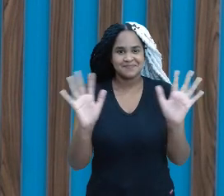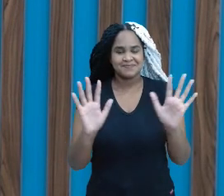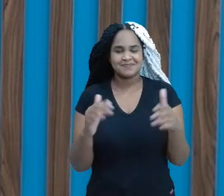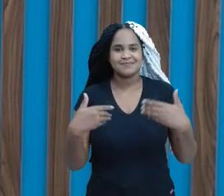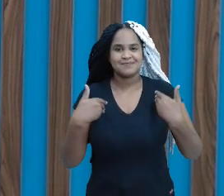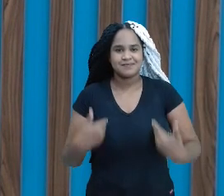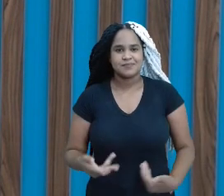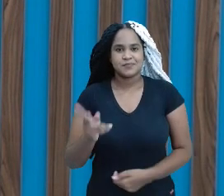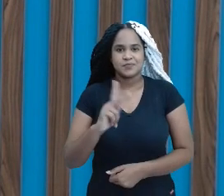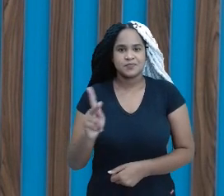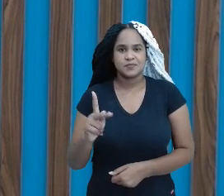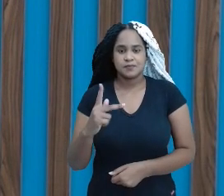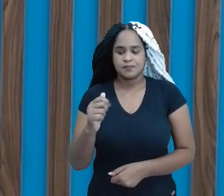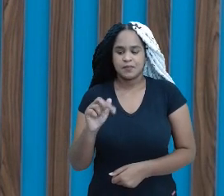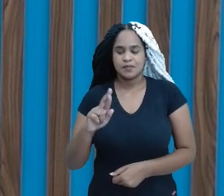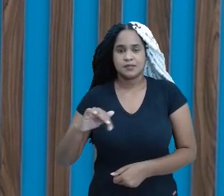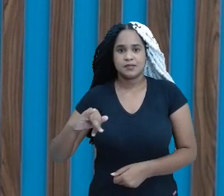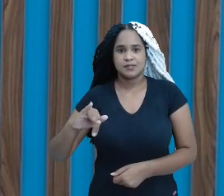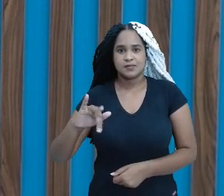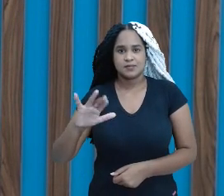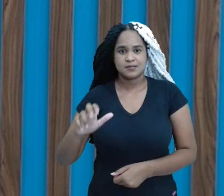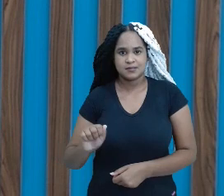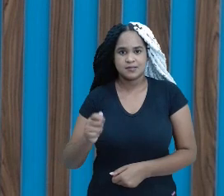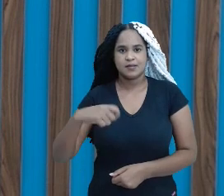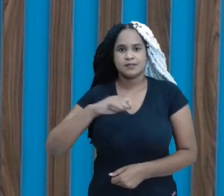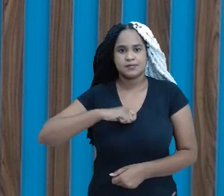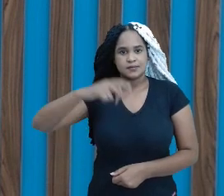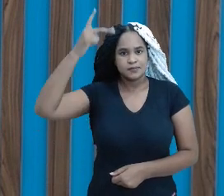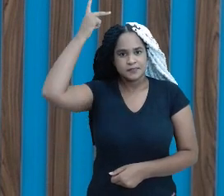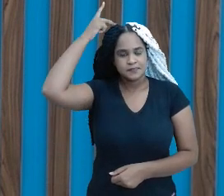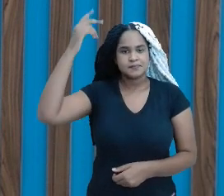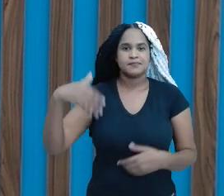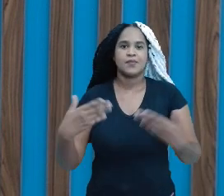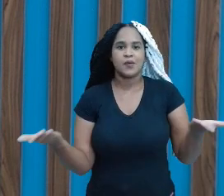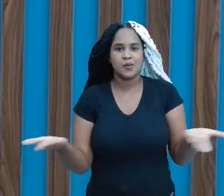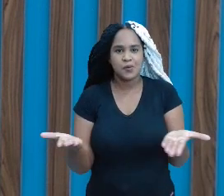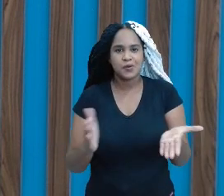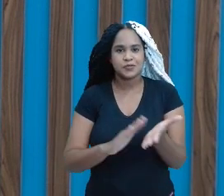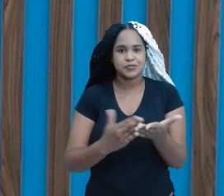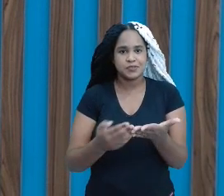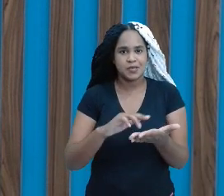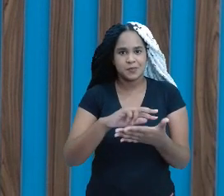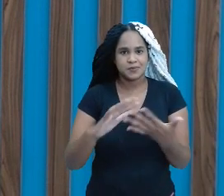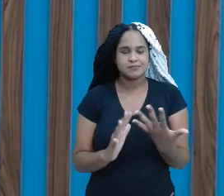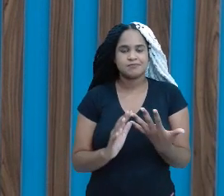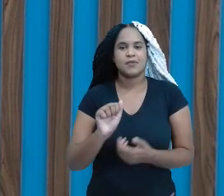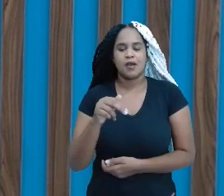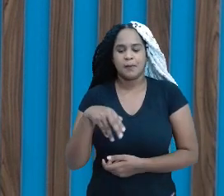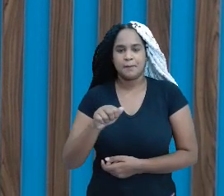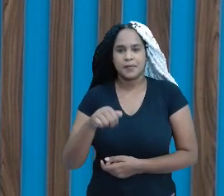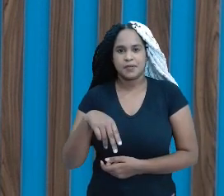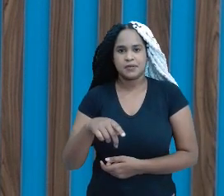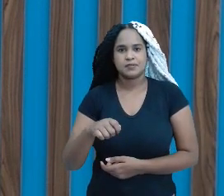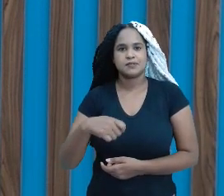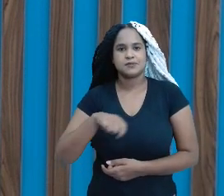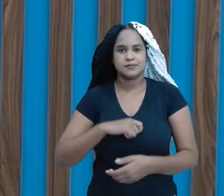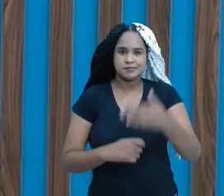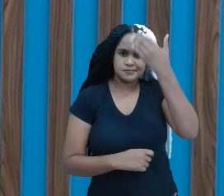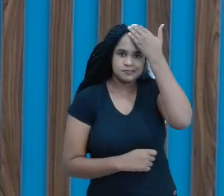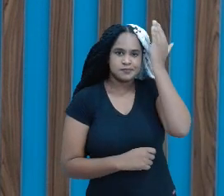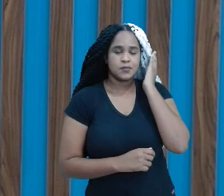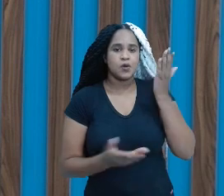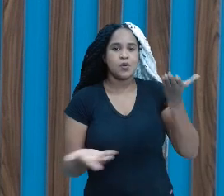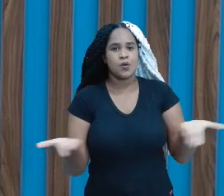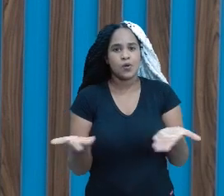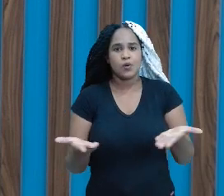Olá, sou a professora Patrícia Fontes, esse é o meu sinal. Estou novamente com a intérprete de Libras, Amanda. Estou aqui para a gente fazer o